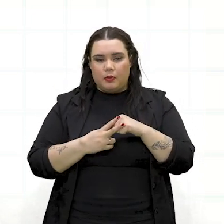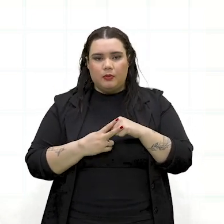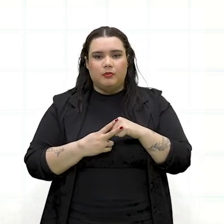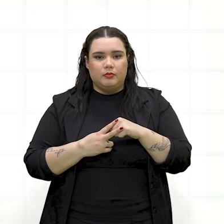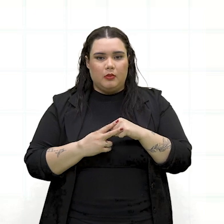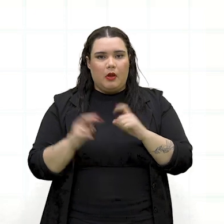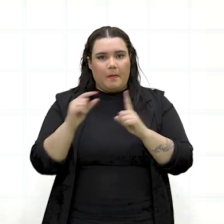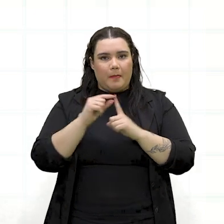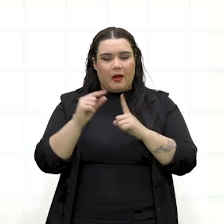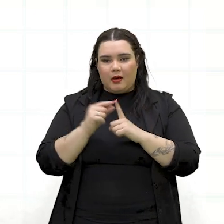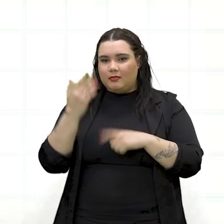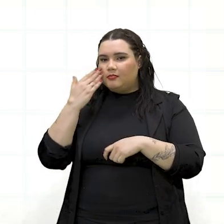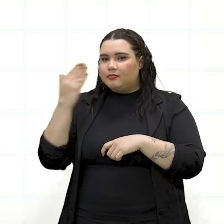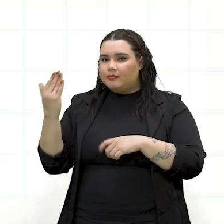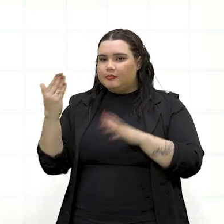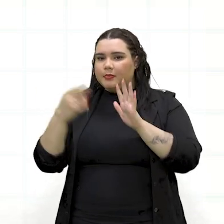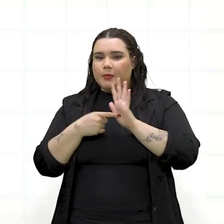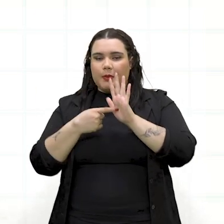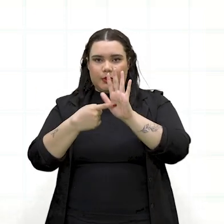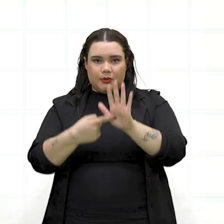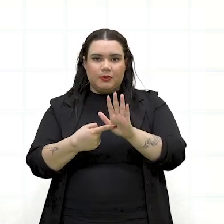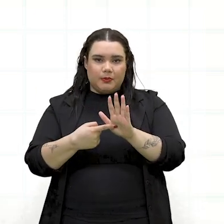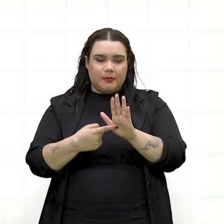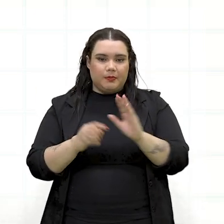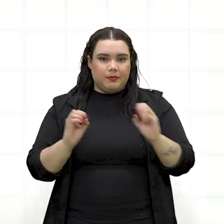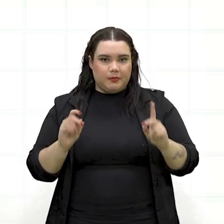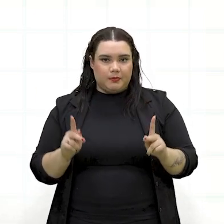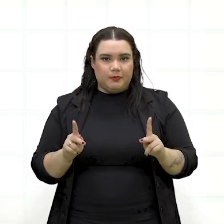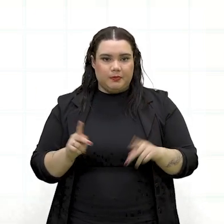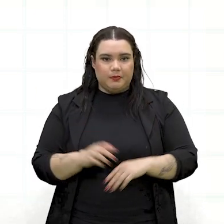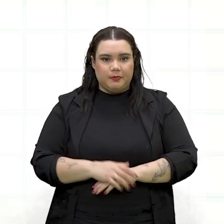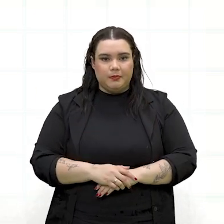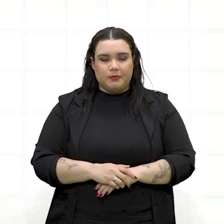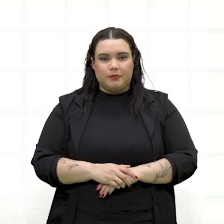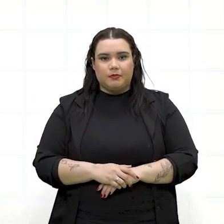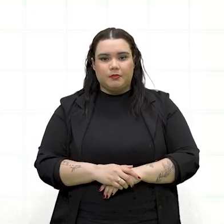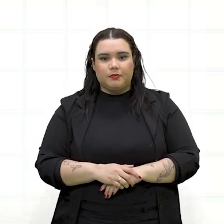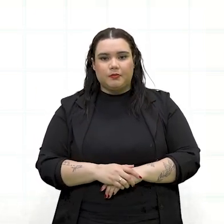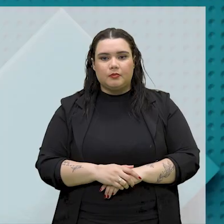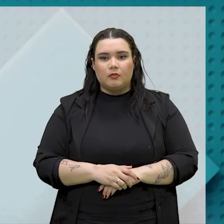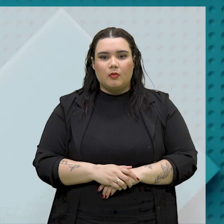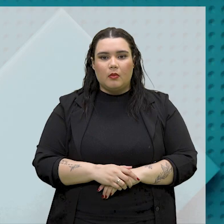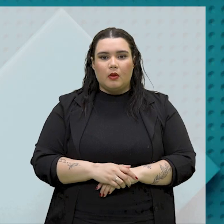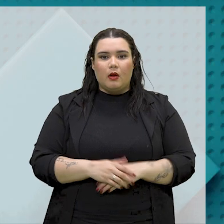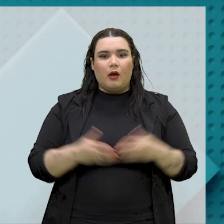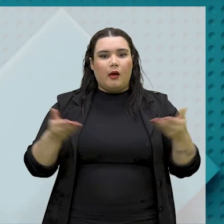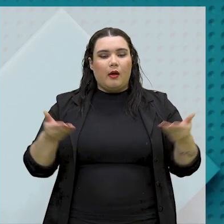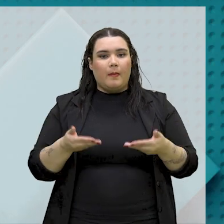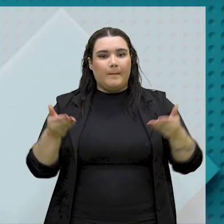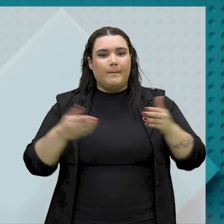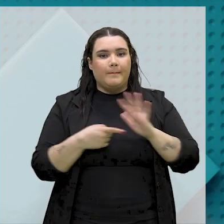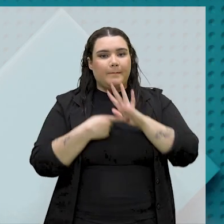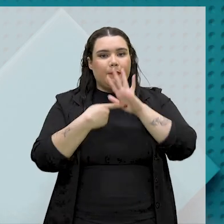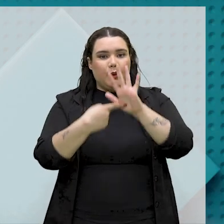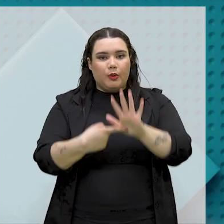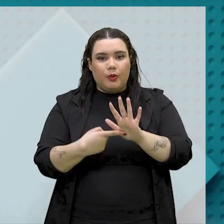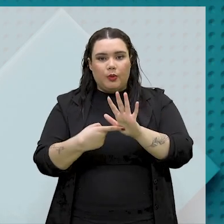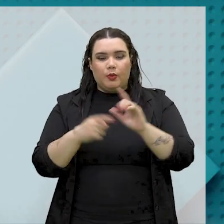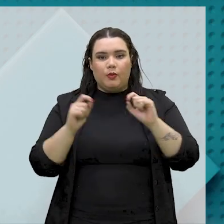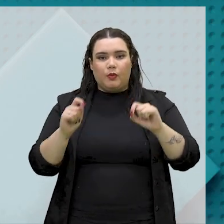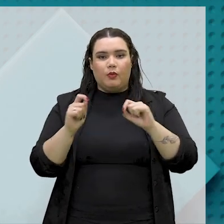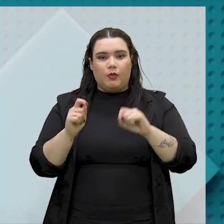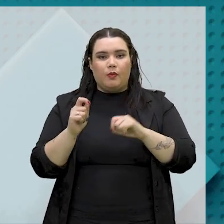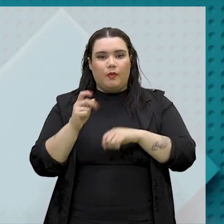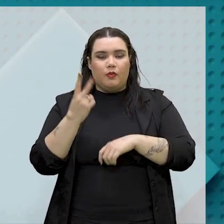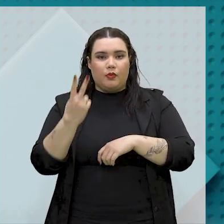que será o can't, que foi ali abreviado, alright? Vamos conferir agora